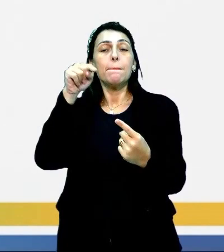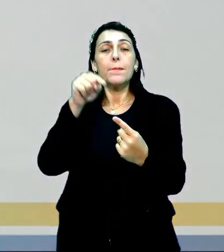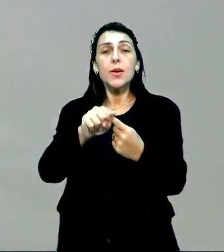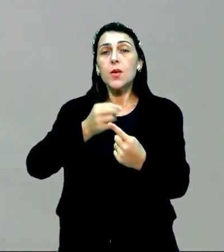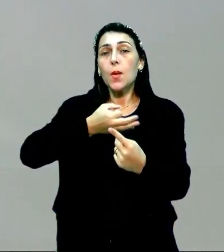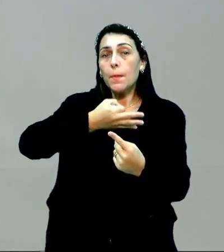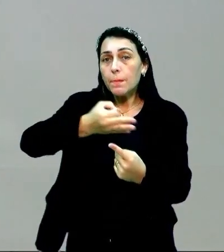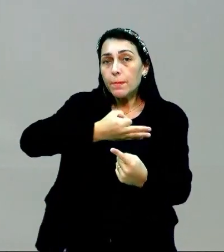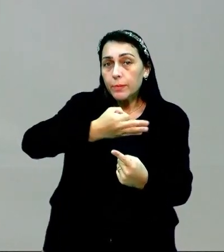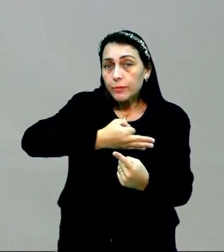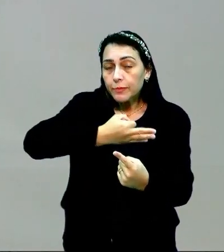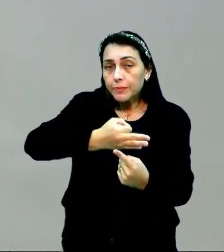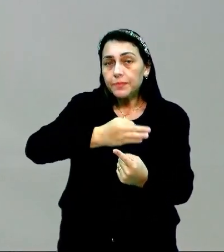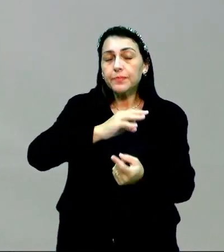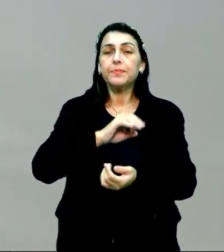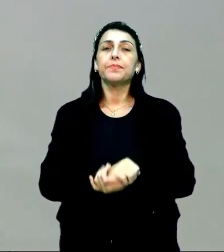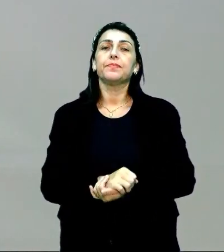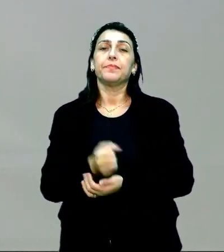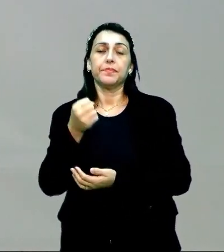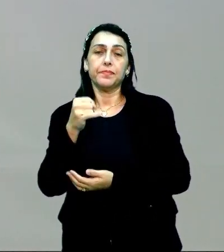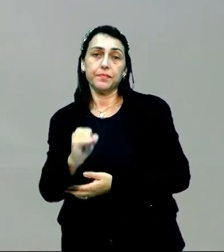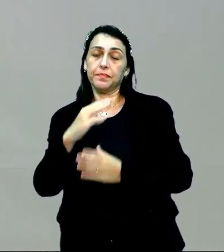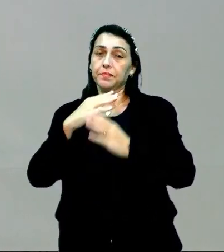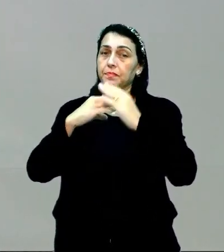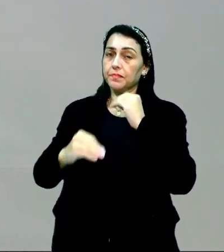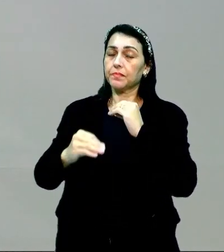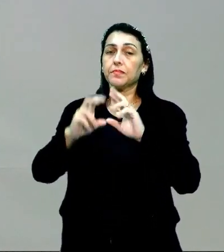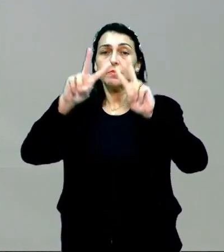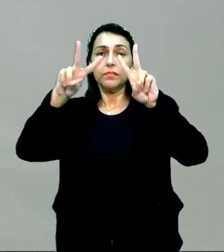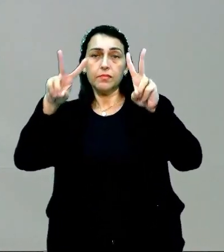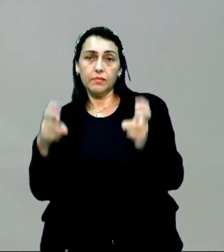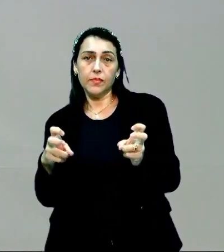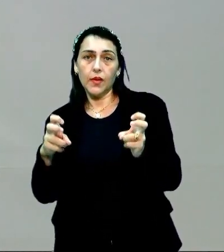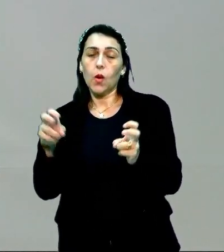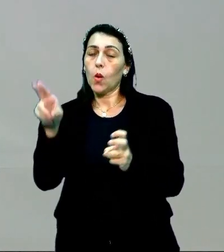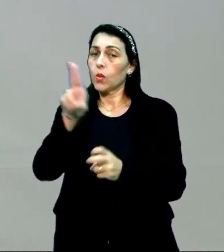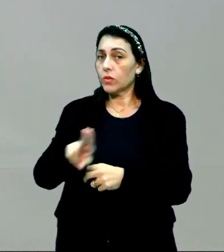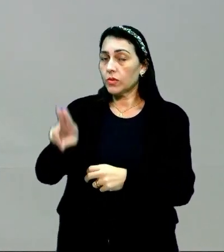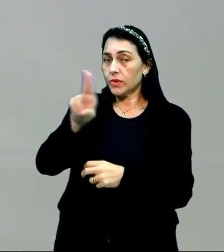dissertativo argumentativo. Então, assim, se eu fugir do tema ou